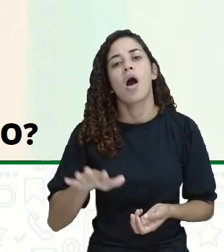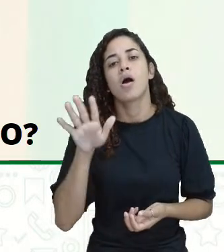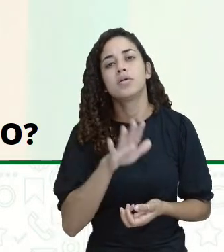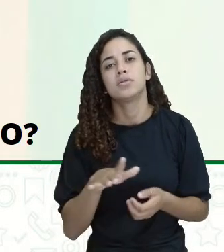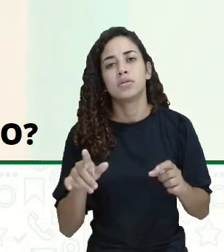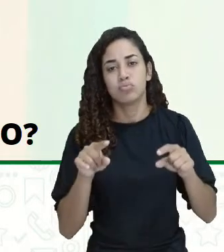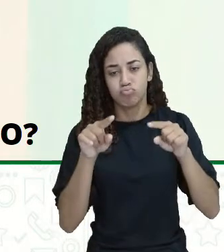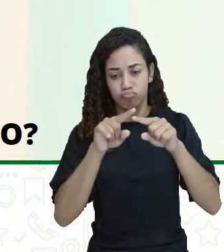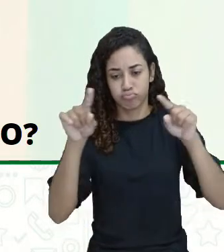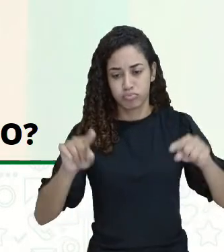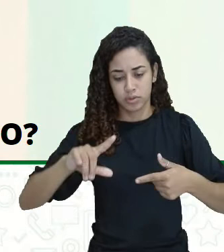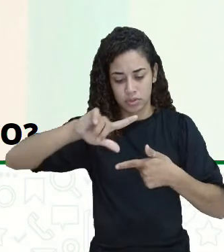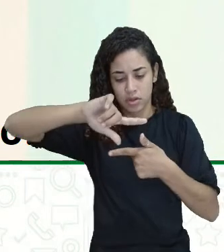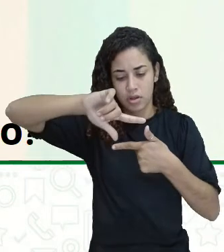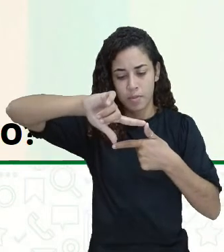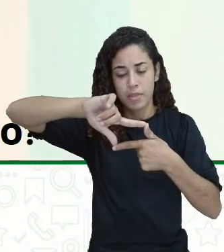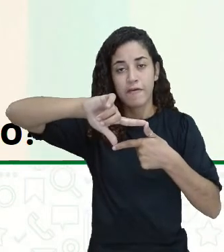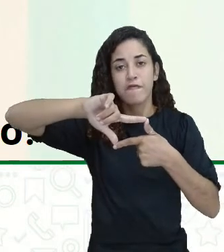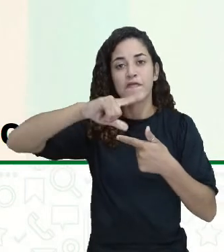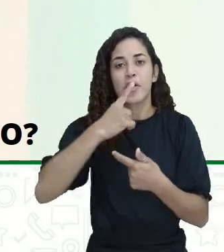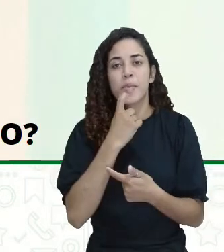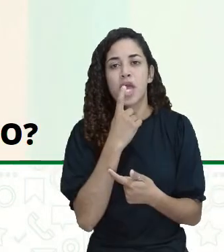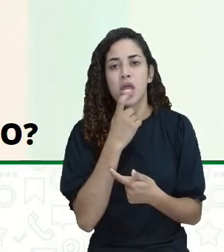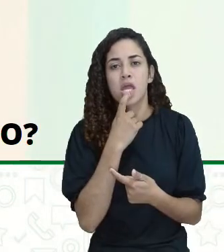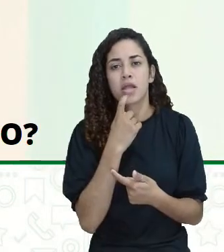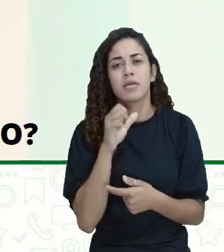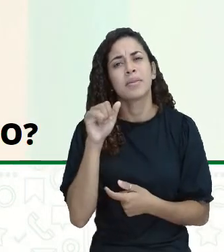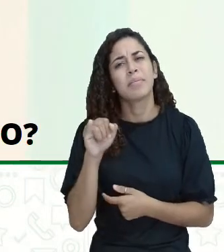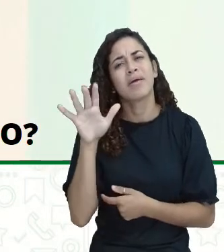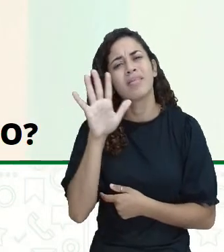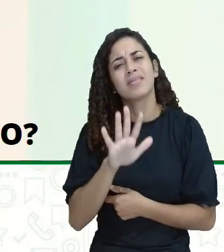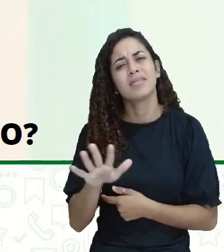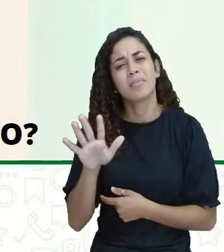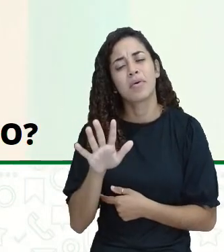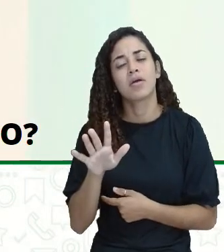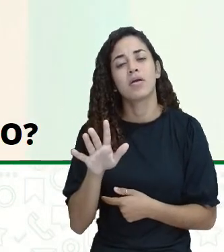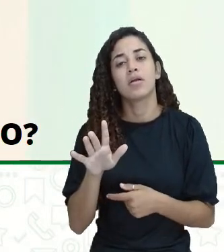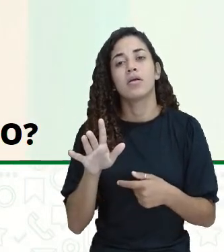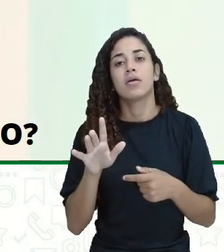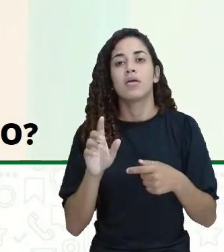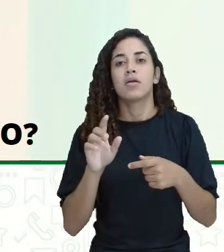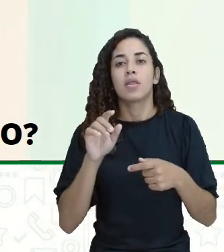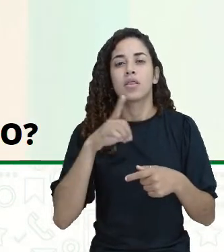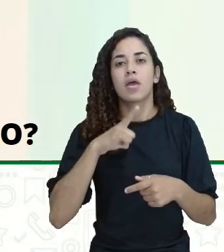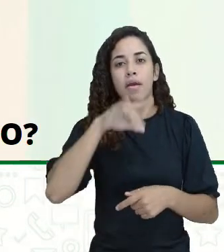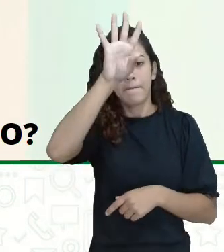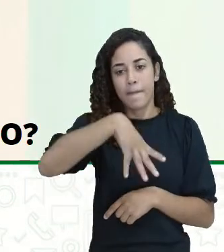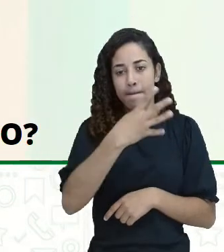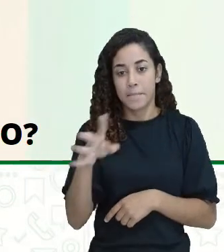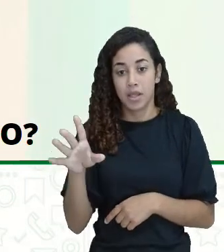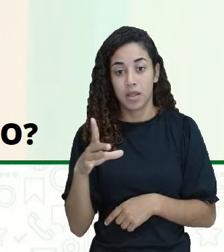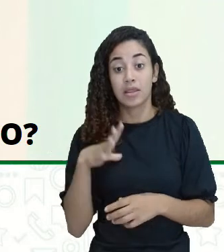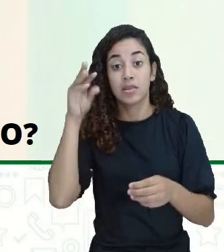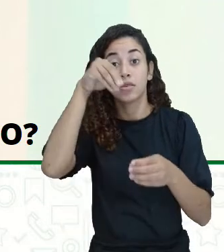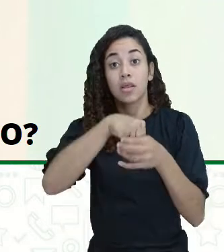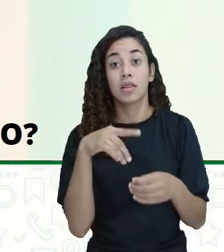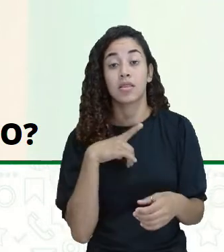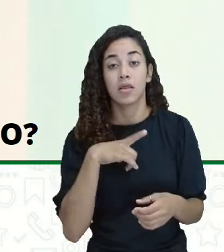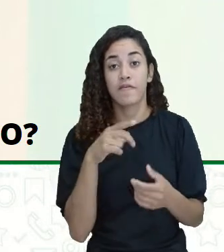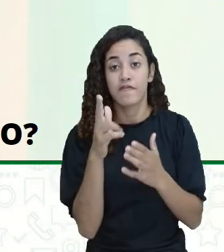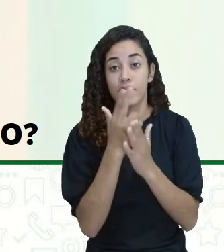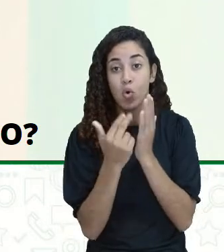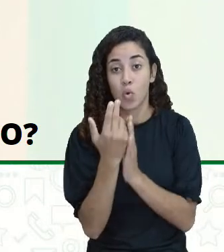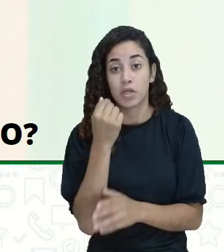Aí vocês estão percebendo que nessa malha quadriculada eu tenho 3 figuras. São